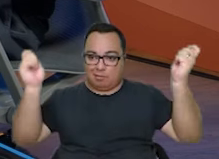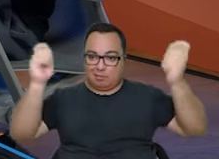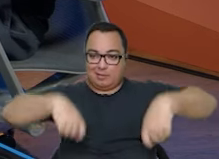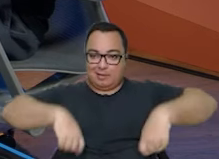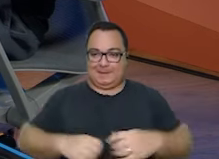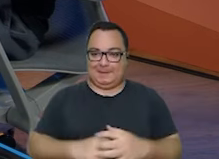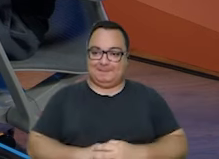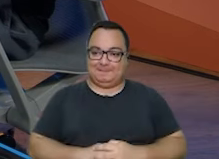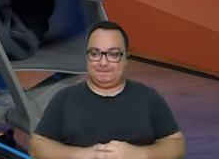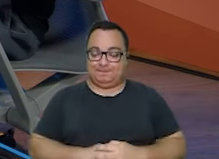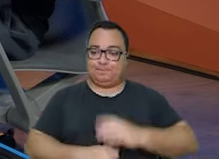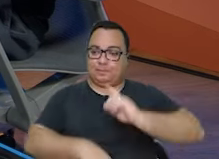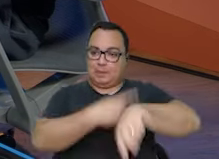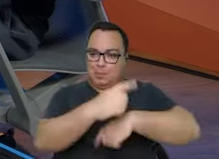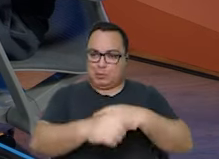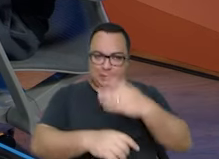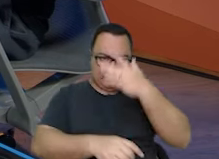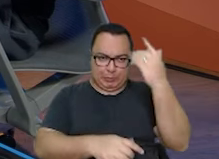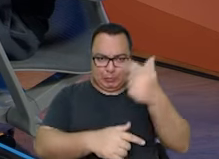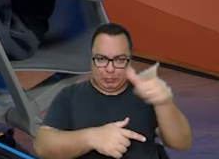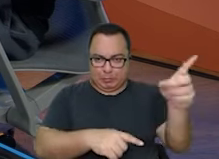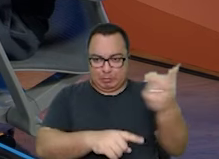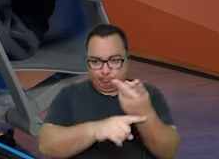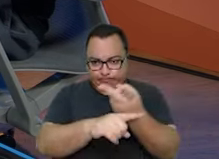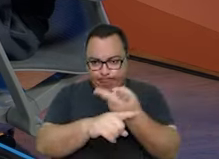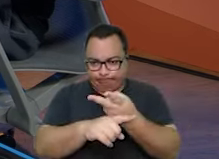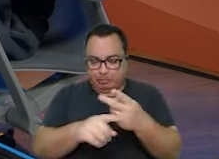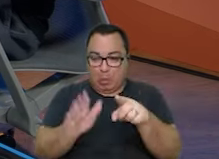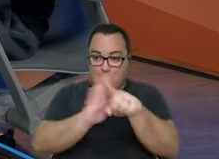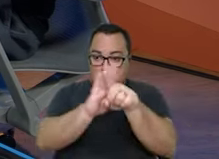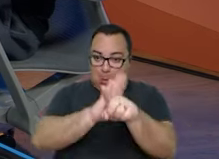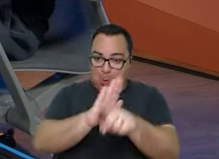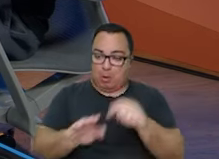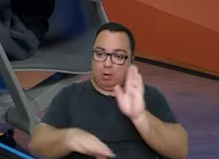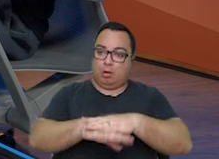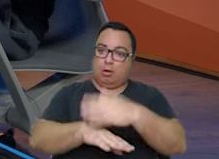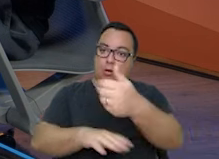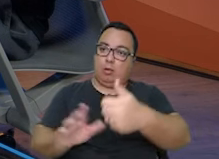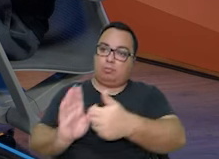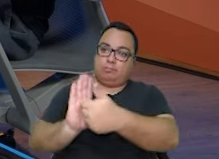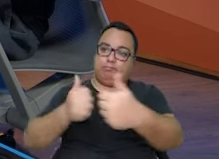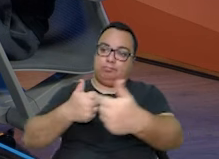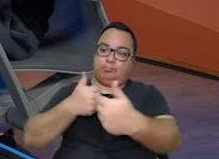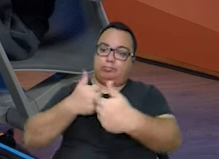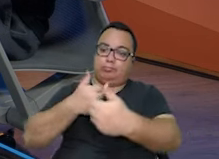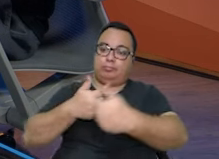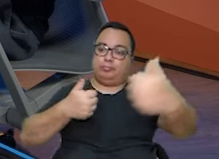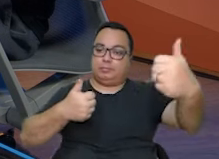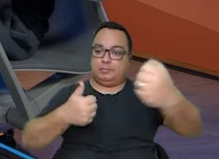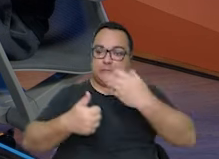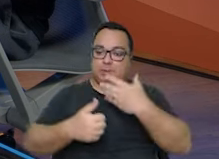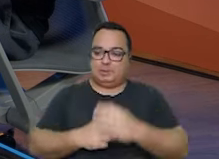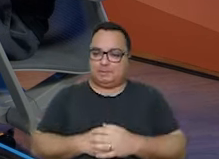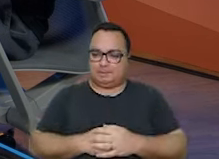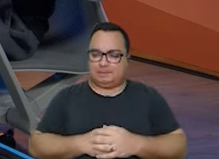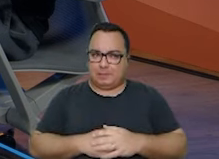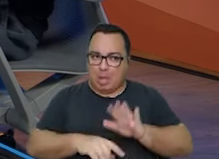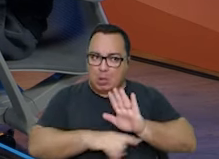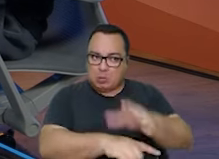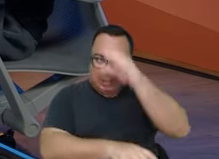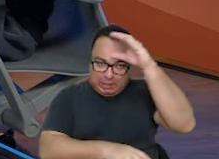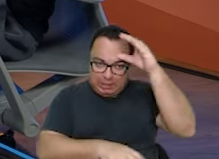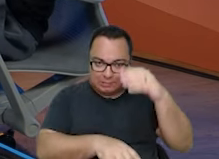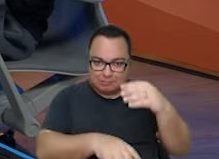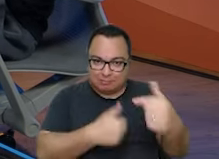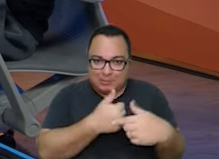falar olha ela tá bem avaliada enfim como que eu faço com com que o cliente avalie Olha